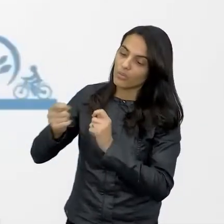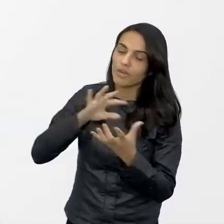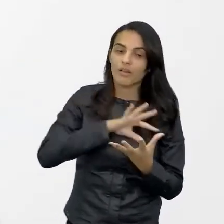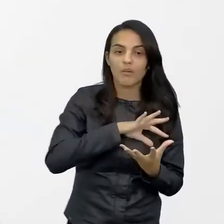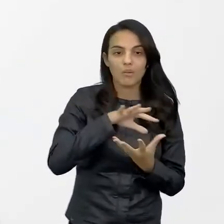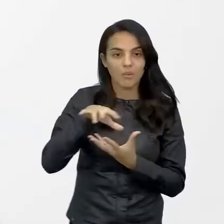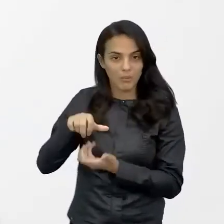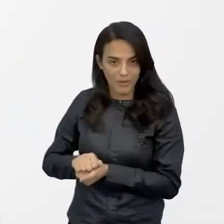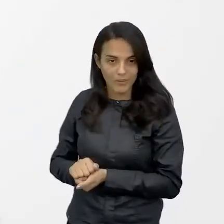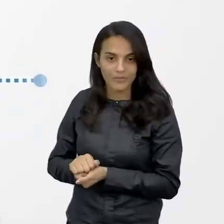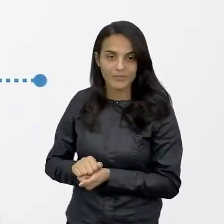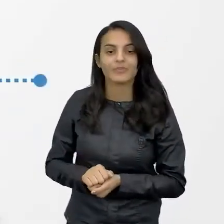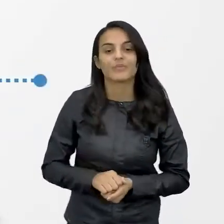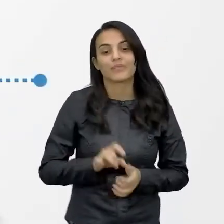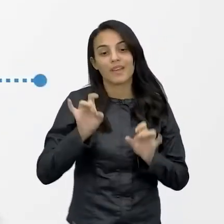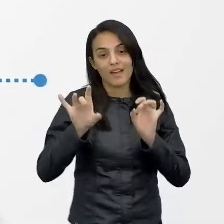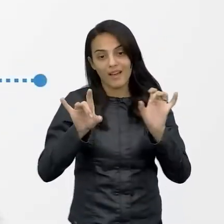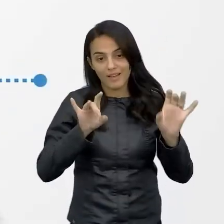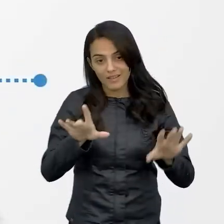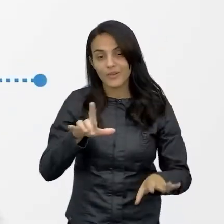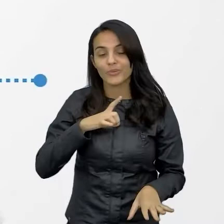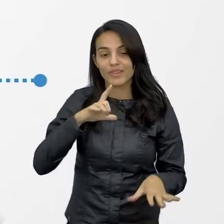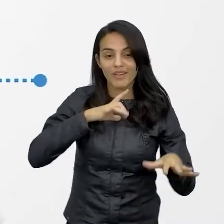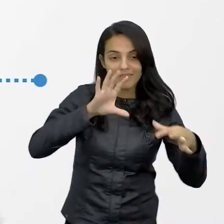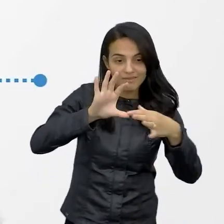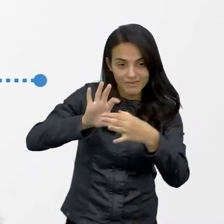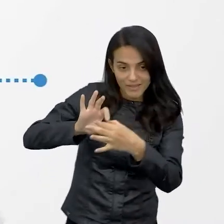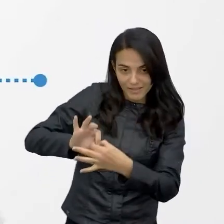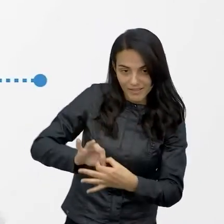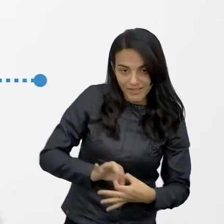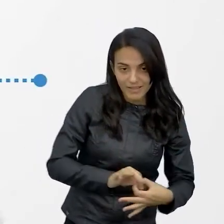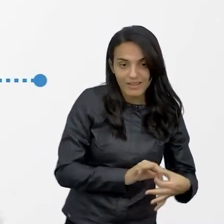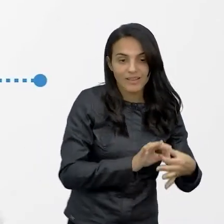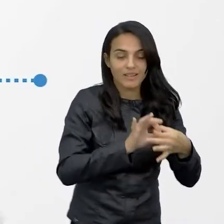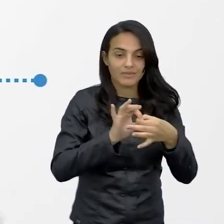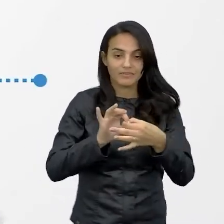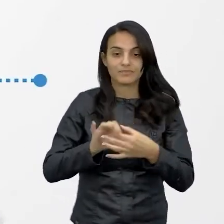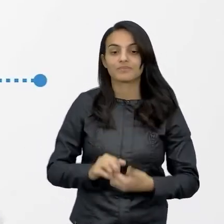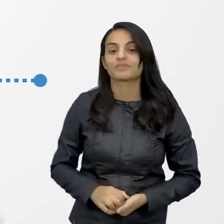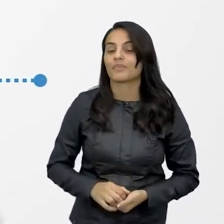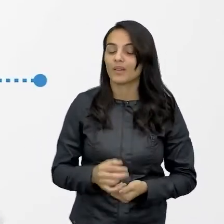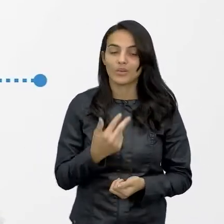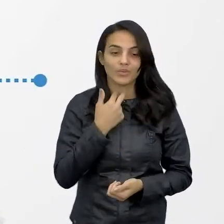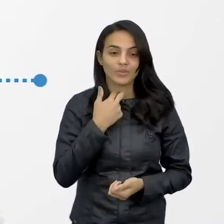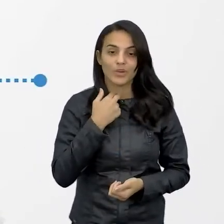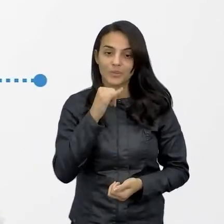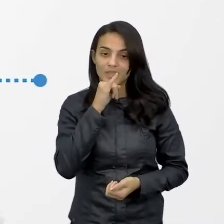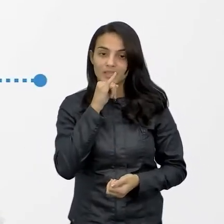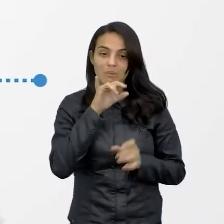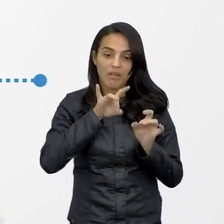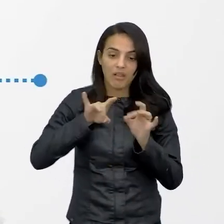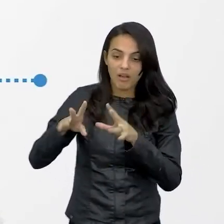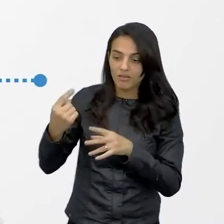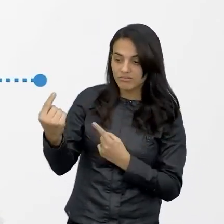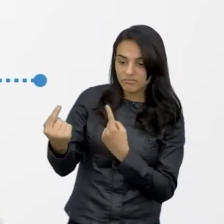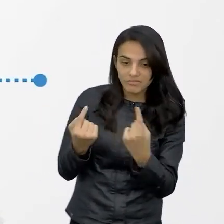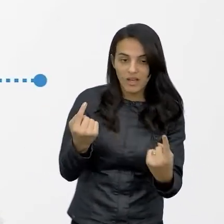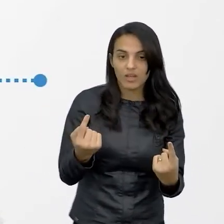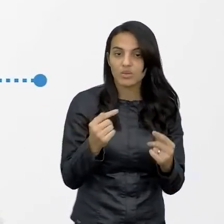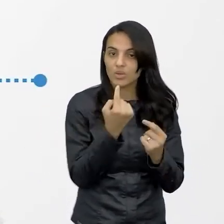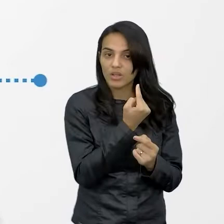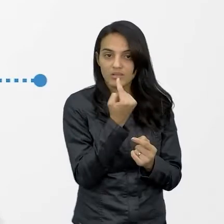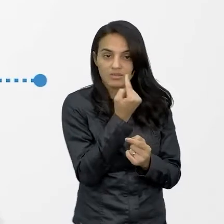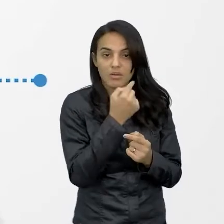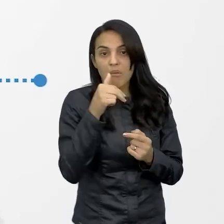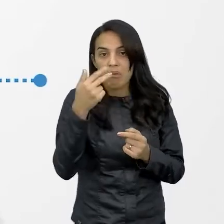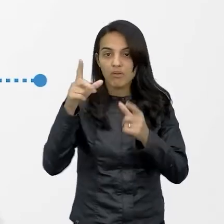global. Cada um é interligado e interdependente com o outro e não podemos isolar completamente um comportamento